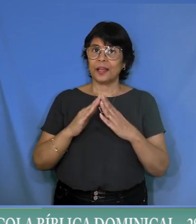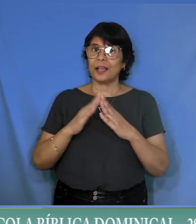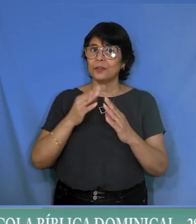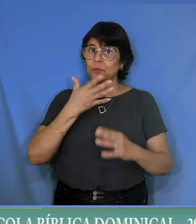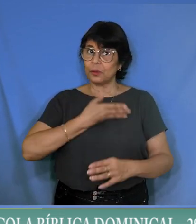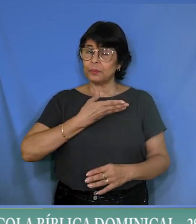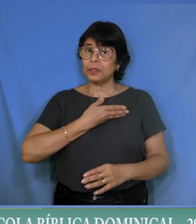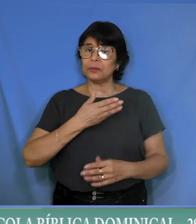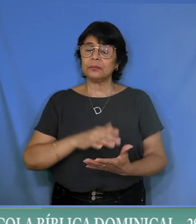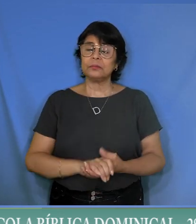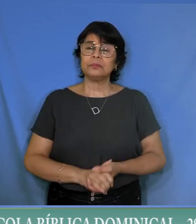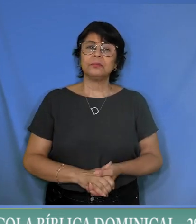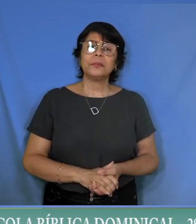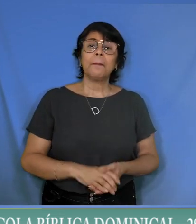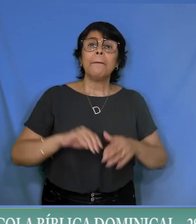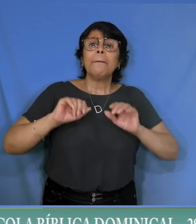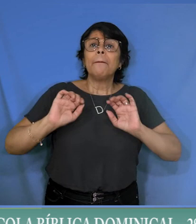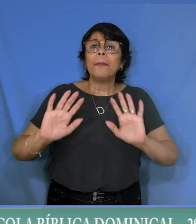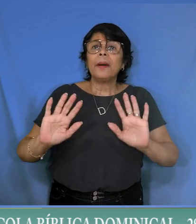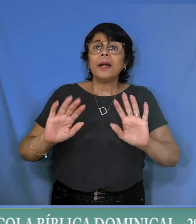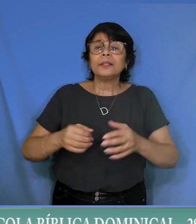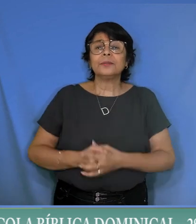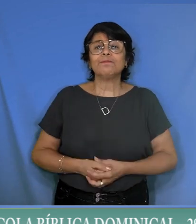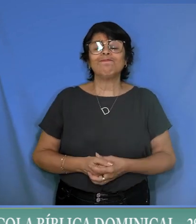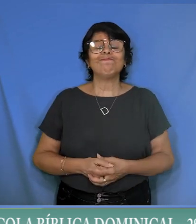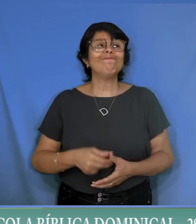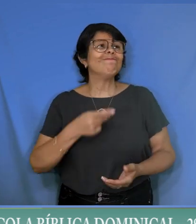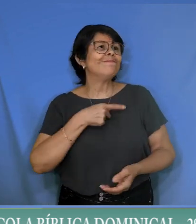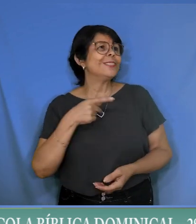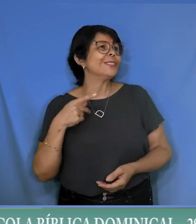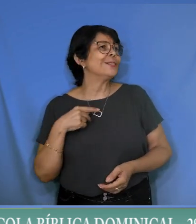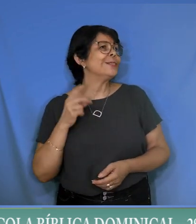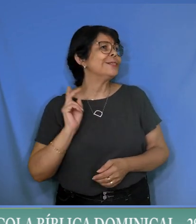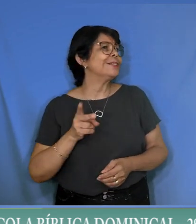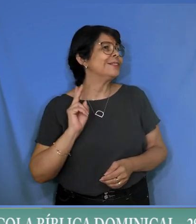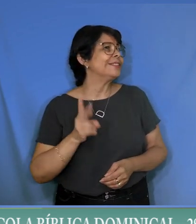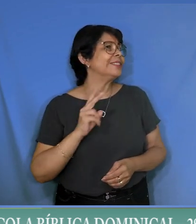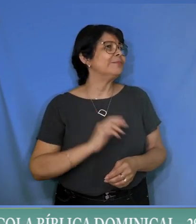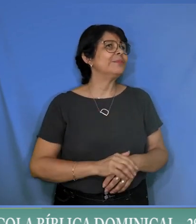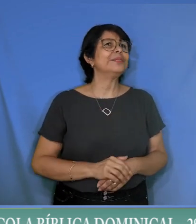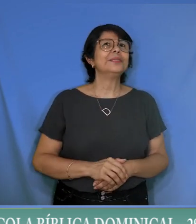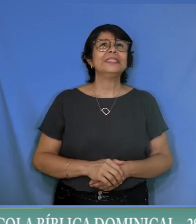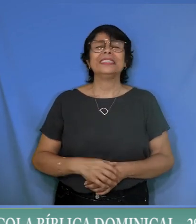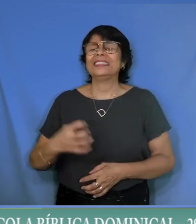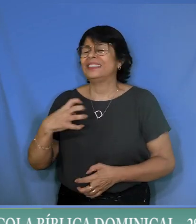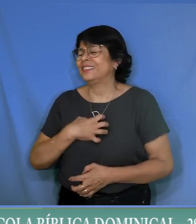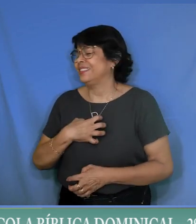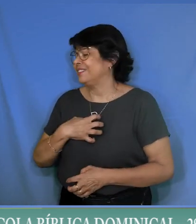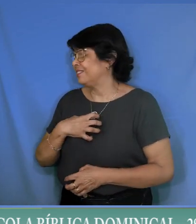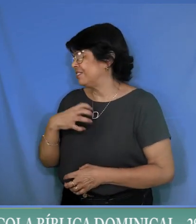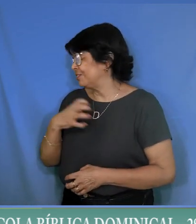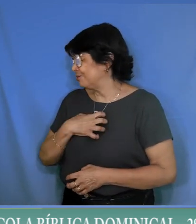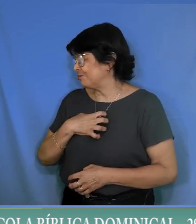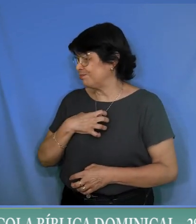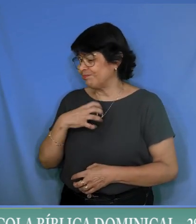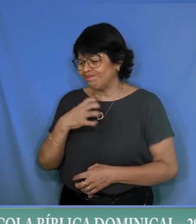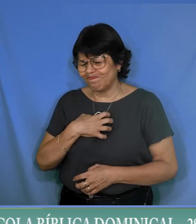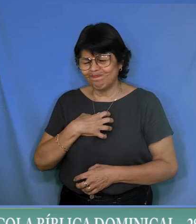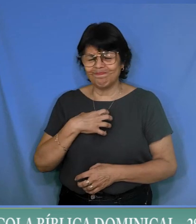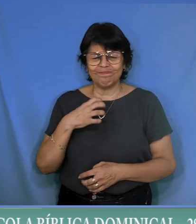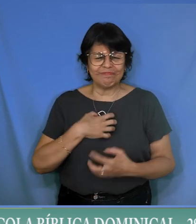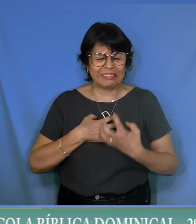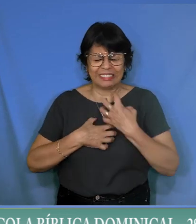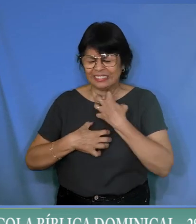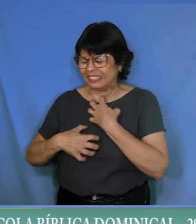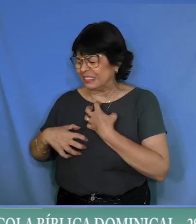ele morreu ali sozinho, longe dos filhos, com a esposa, com uma filha sindrômica